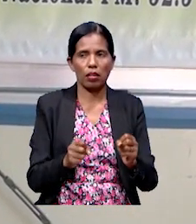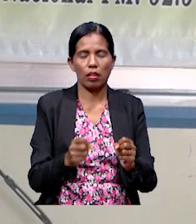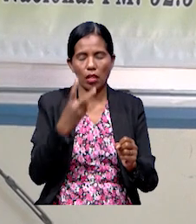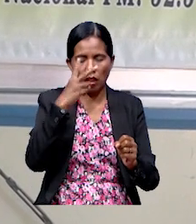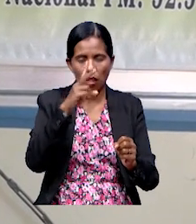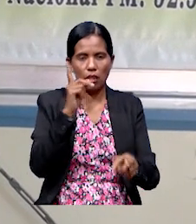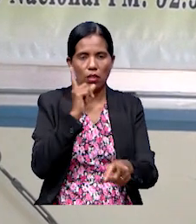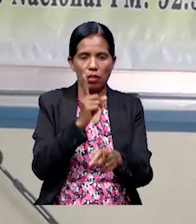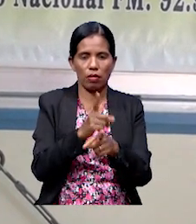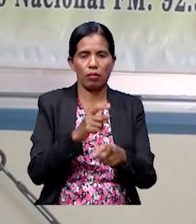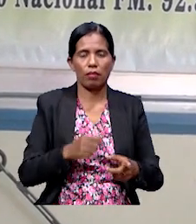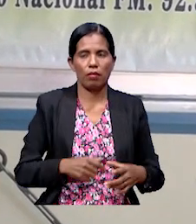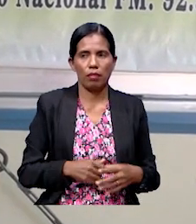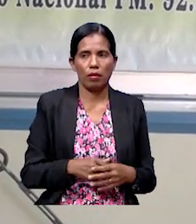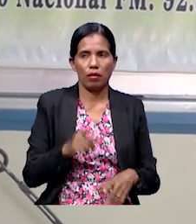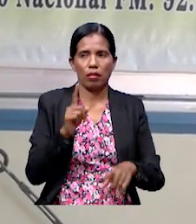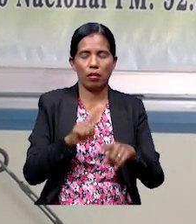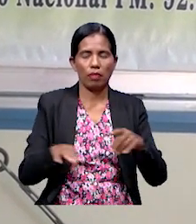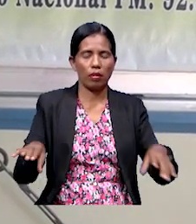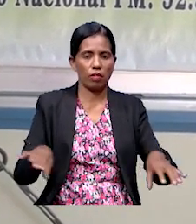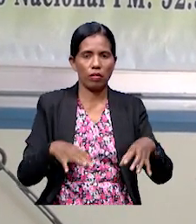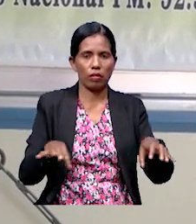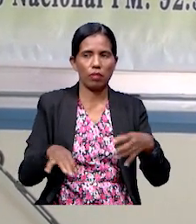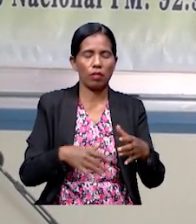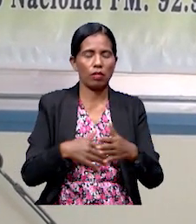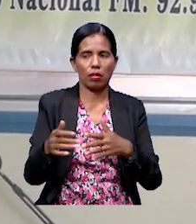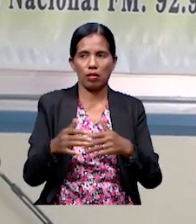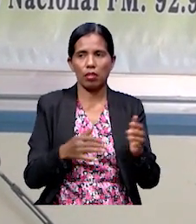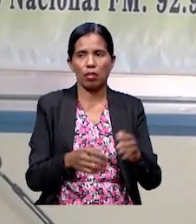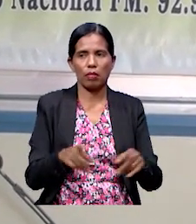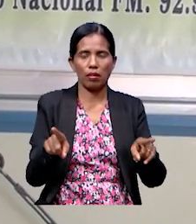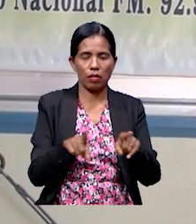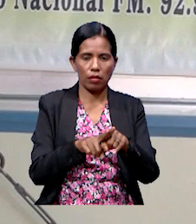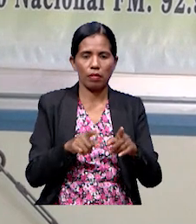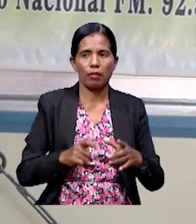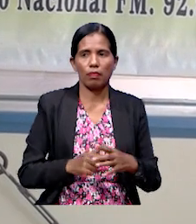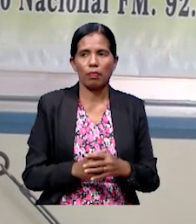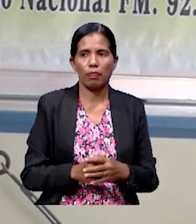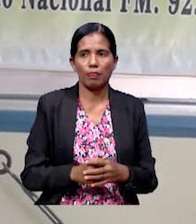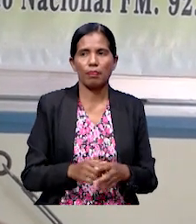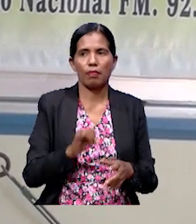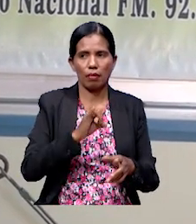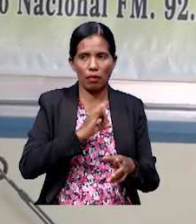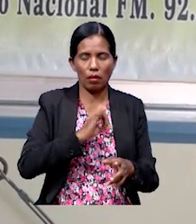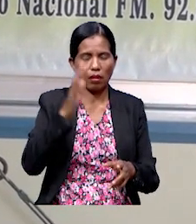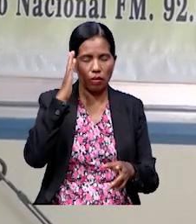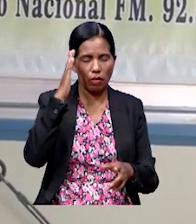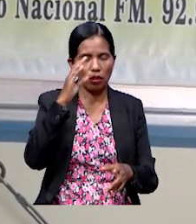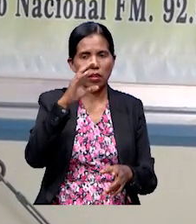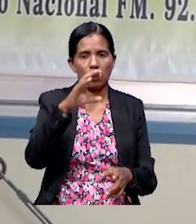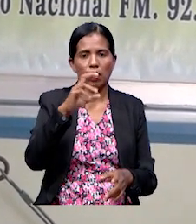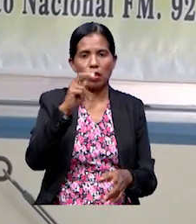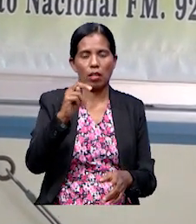los. Lavele serviço be luflafuli, nem que sai nesse nome. E o nome be CNEMOS tem que